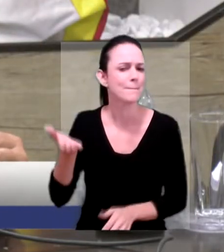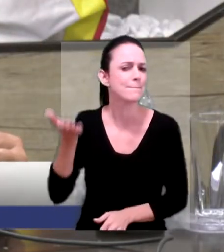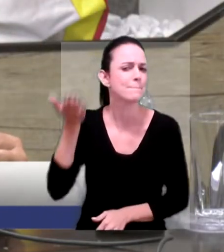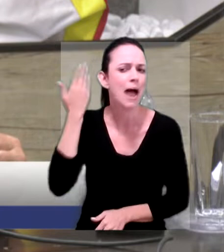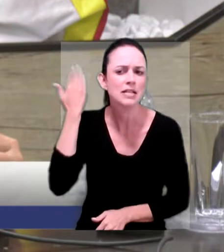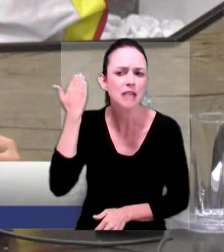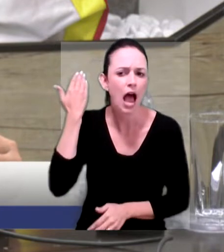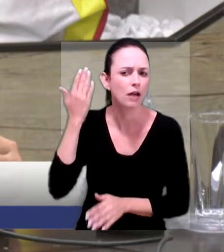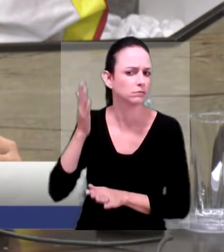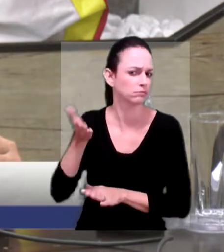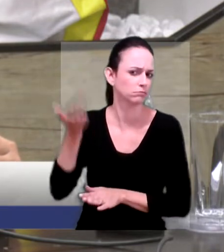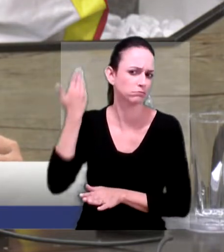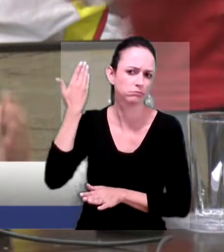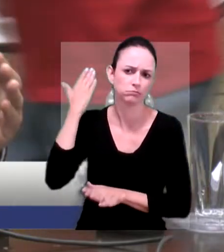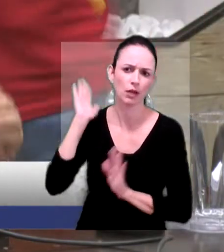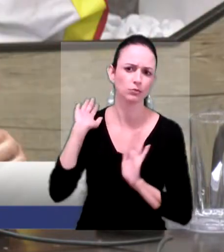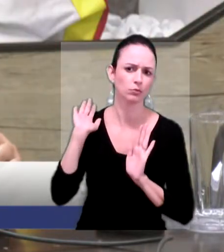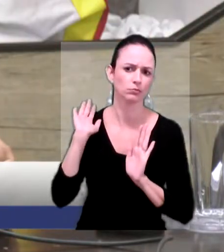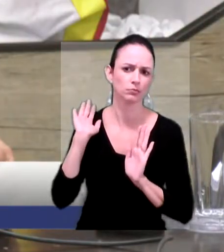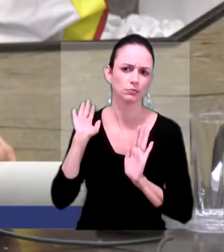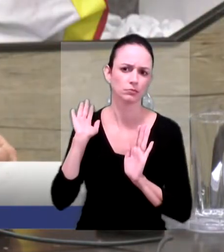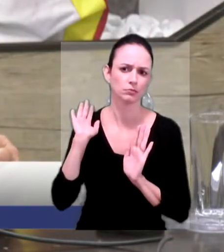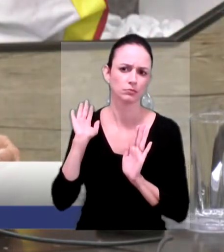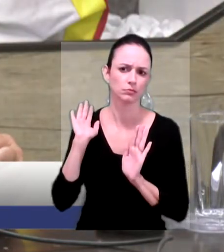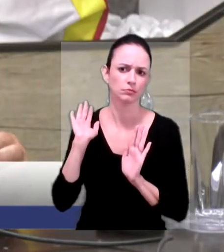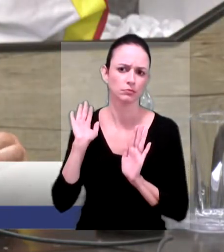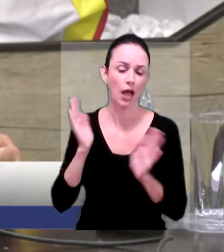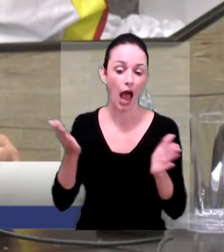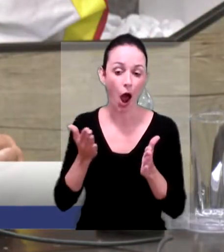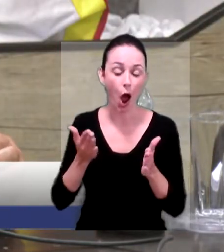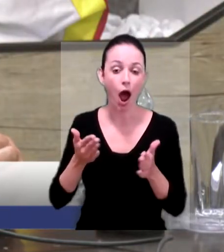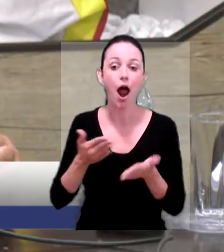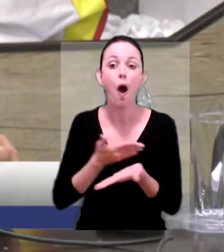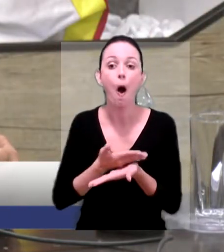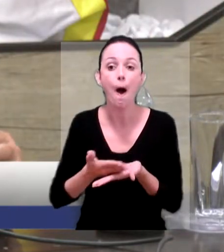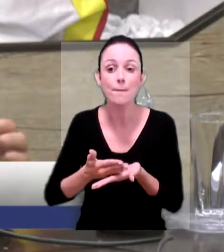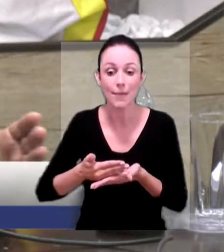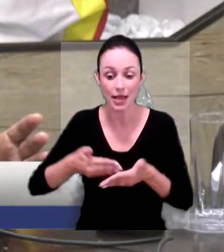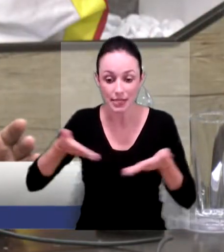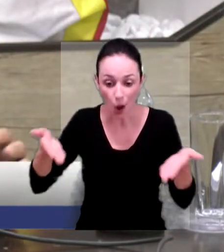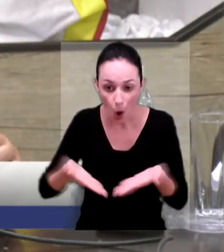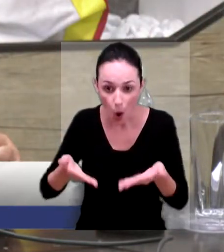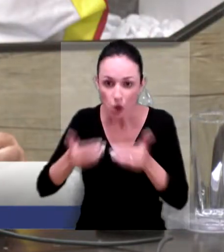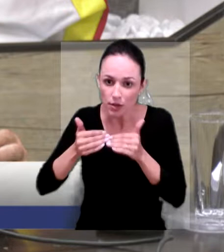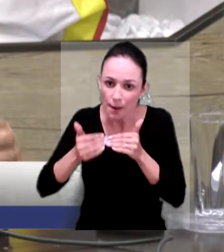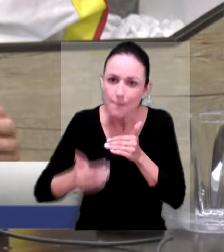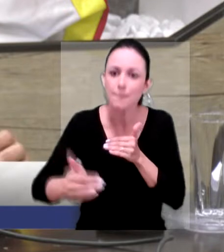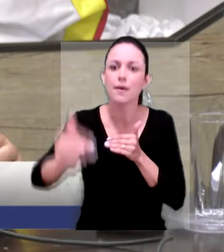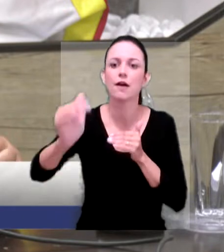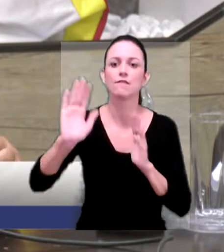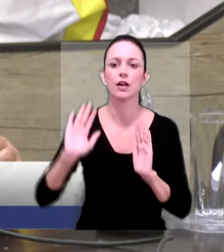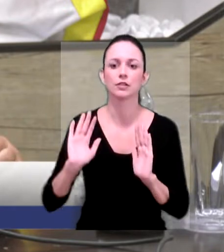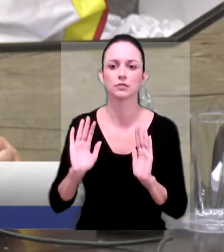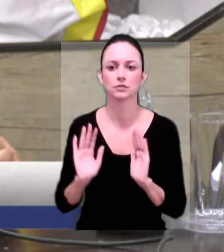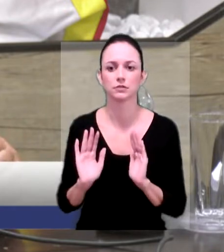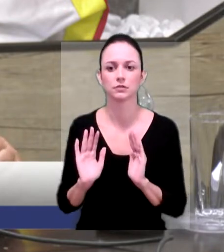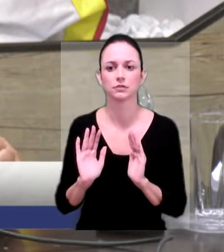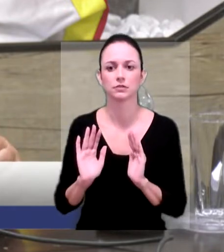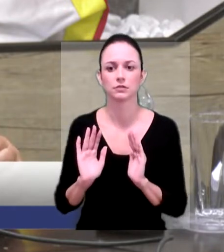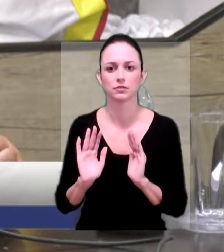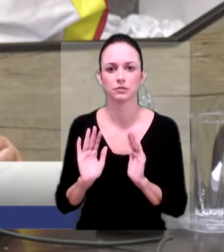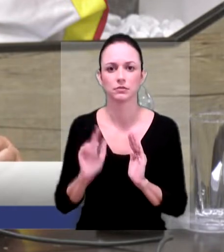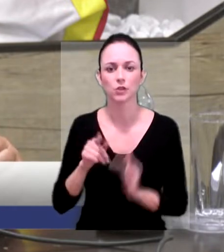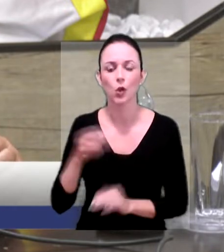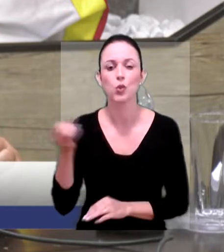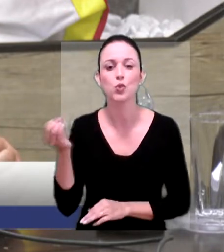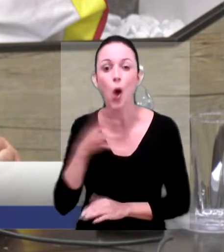ver agora Jaú de hoje para frente. Então vocês, os calouros aí, os que estão debutando pela primeira